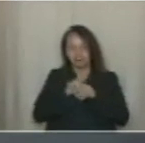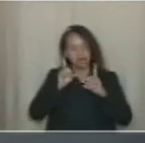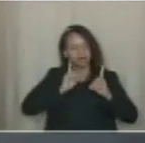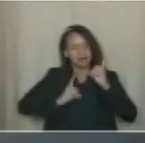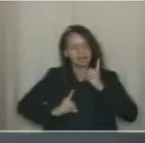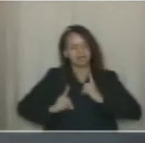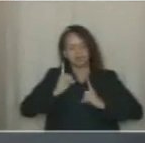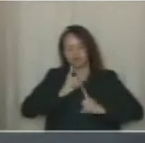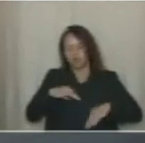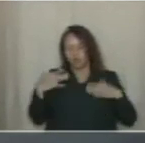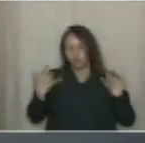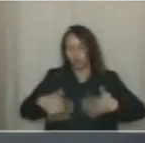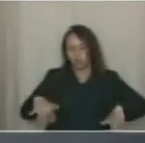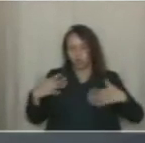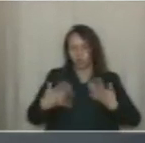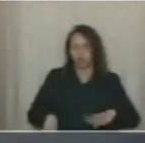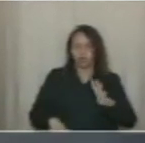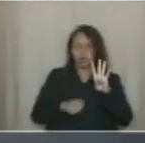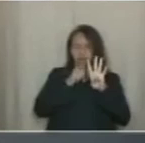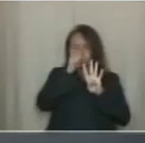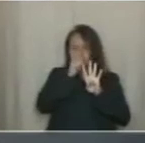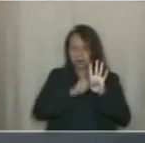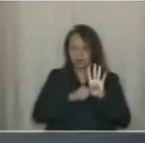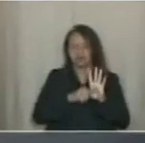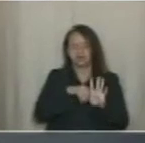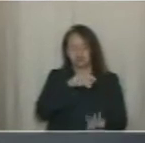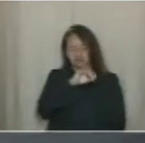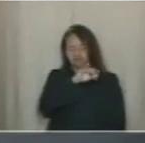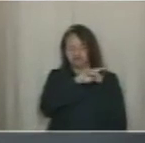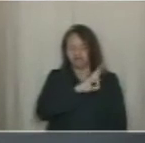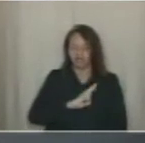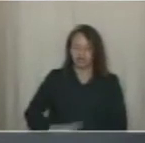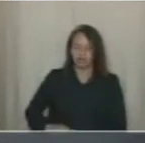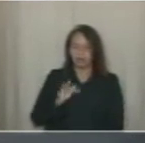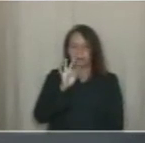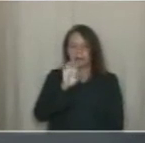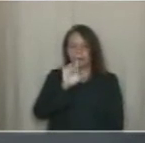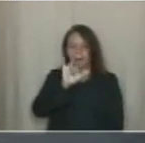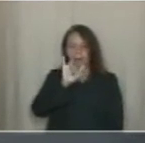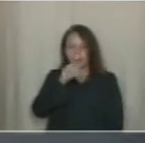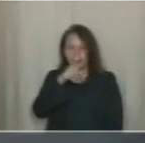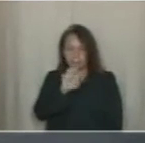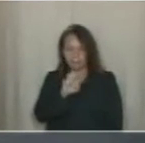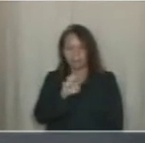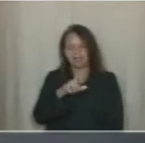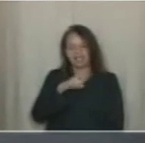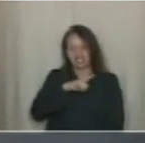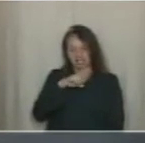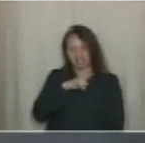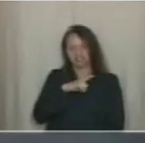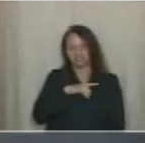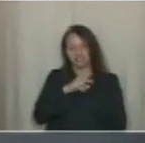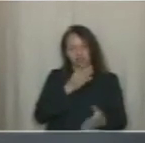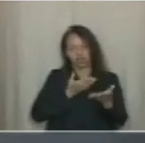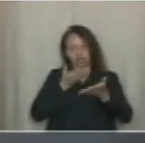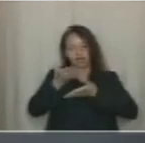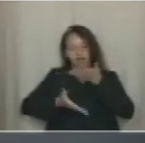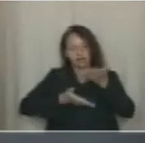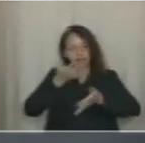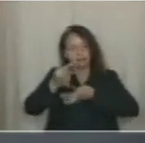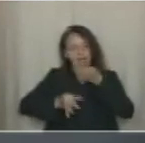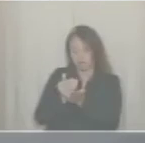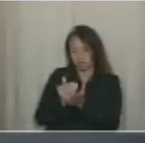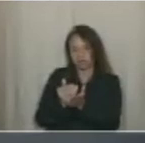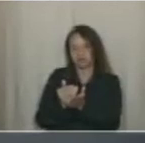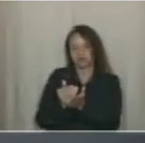depressão que por quatro meses Vereador Felipe alecrim eu tive que fazer um tratamento até